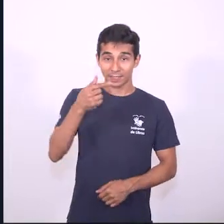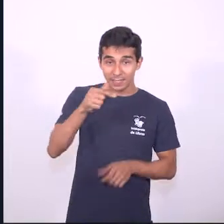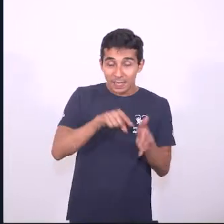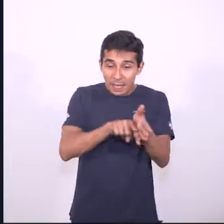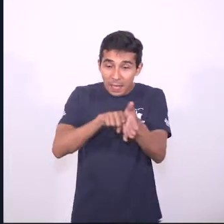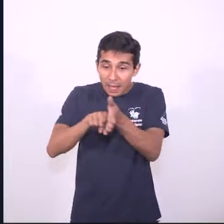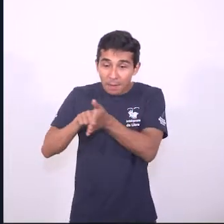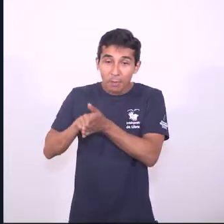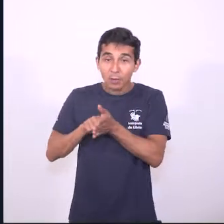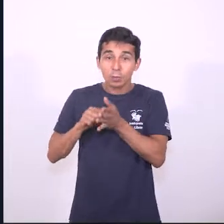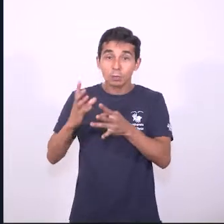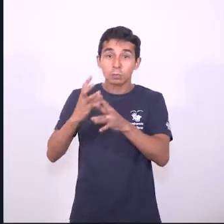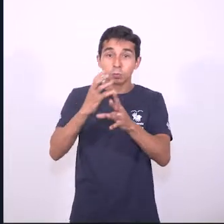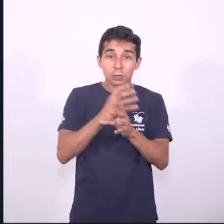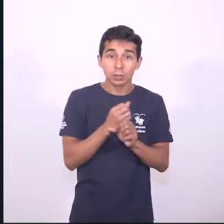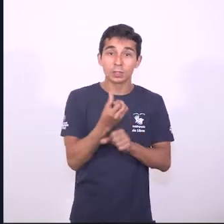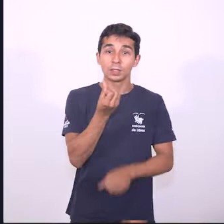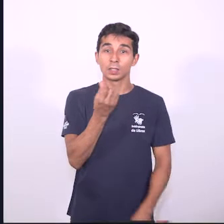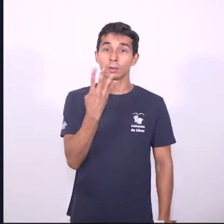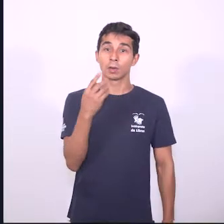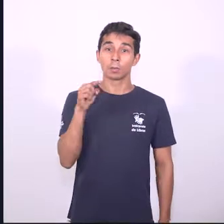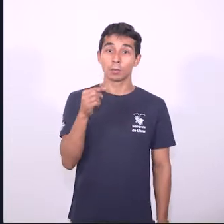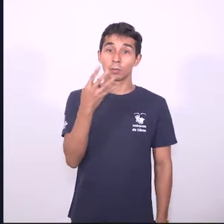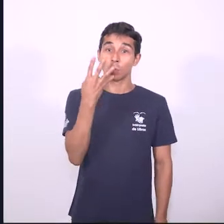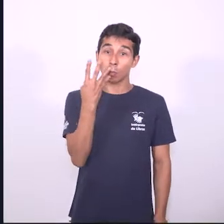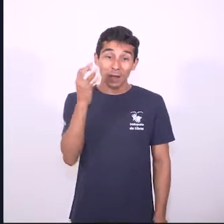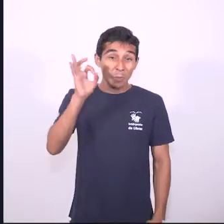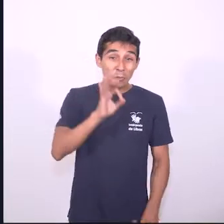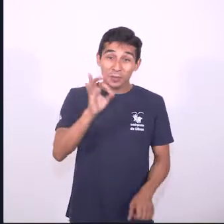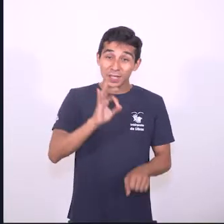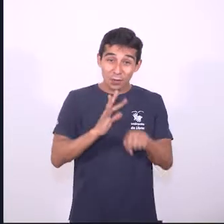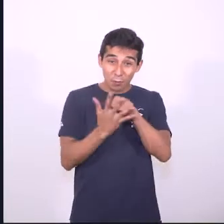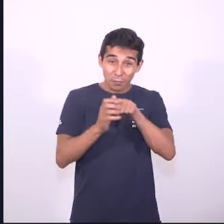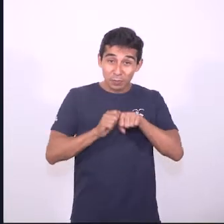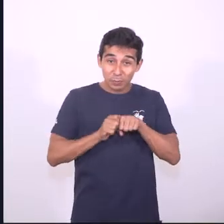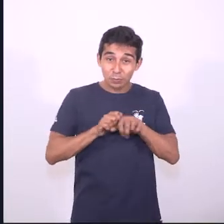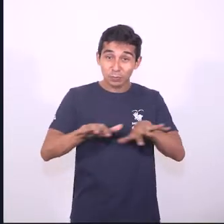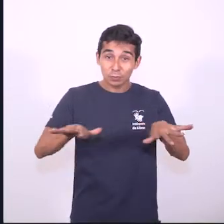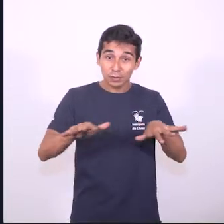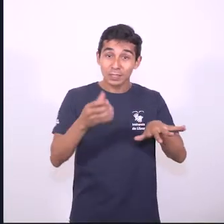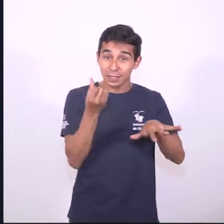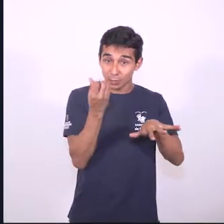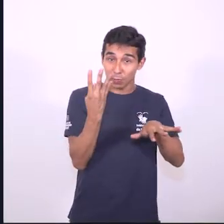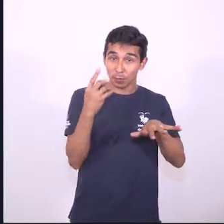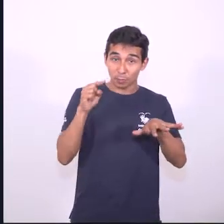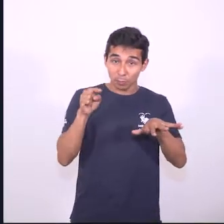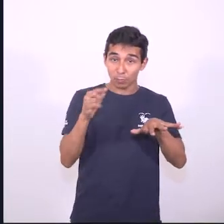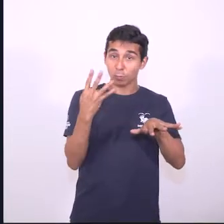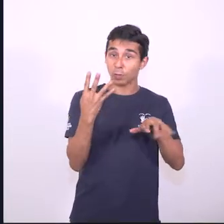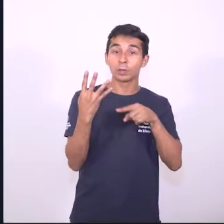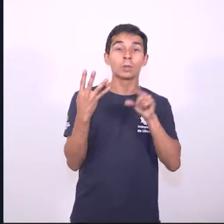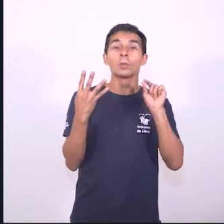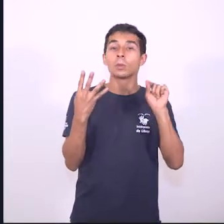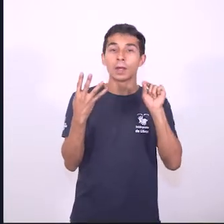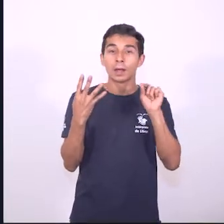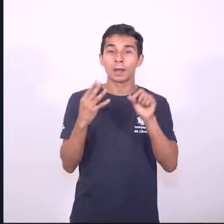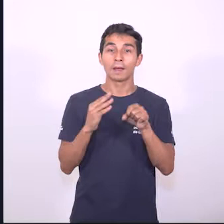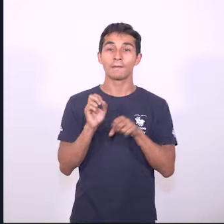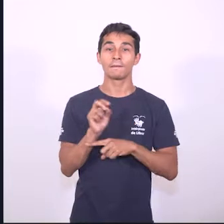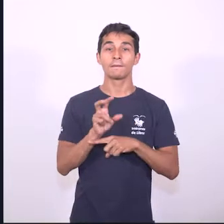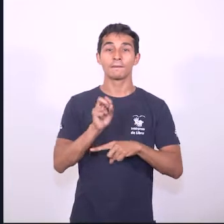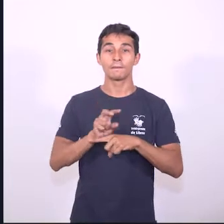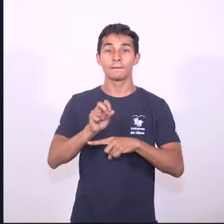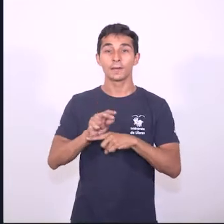64,4% do vírus que hoje circula na cidade de São Paulo é exatamente o vírus P1, o chamado vírus